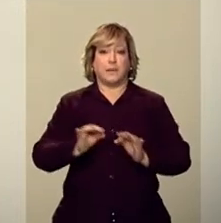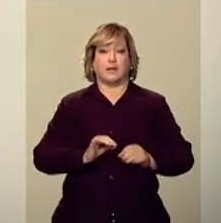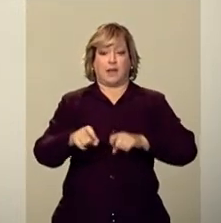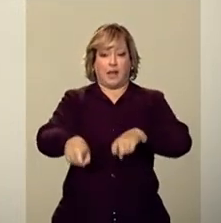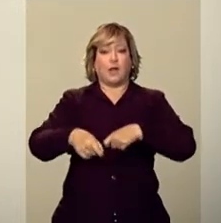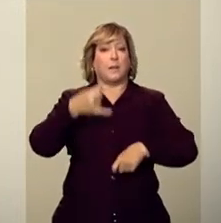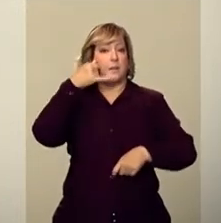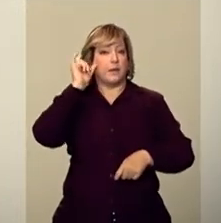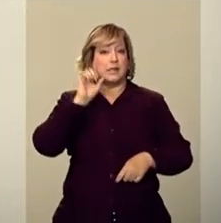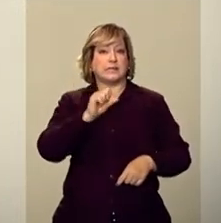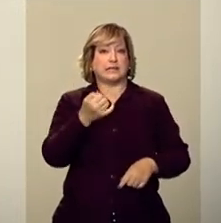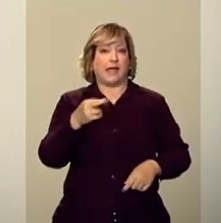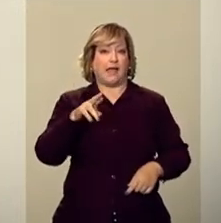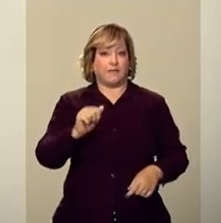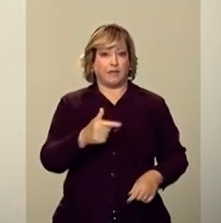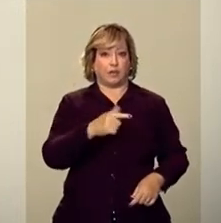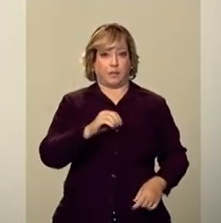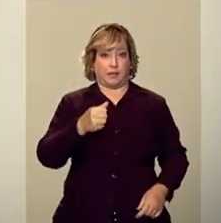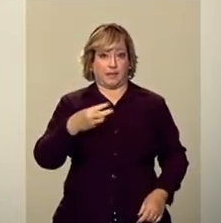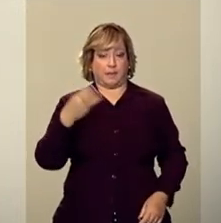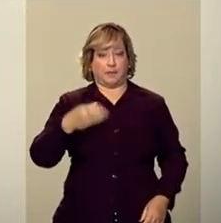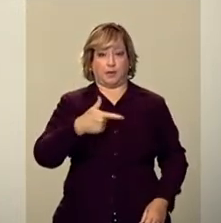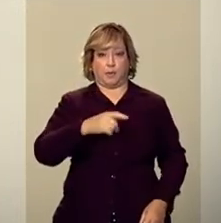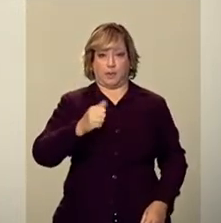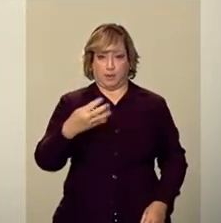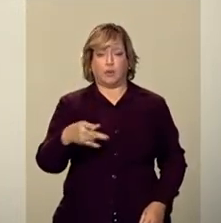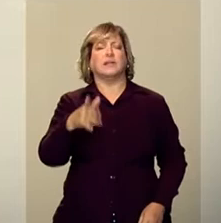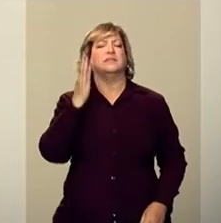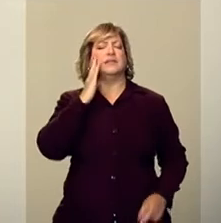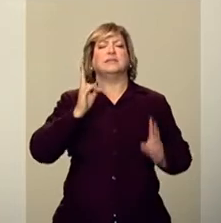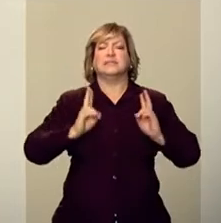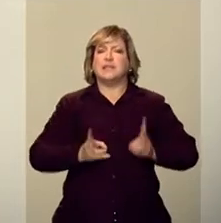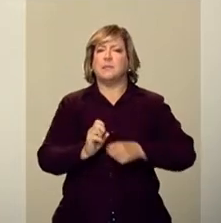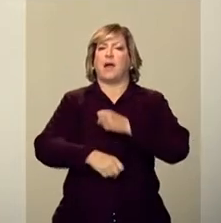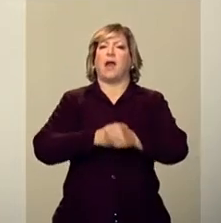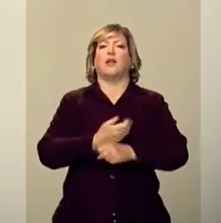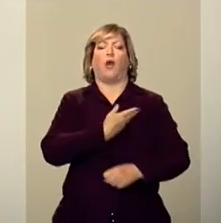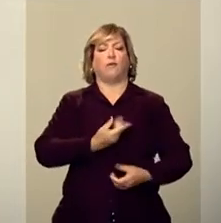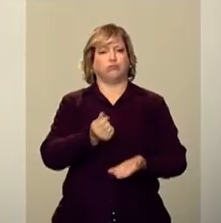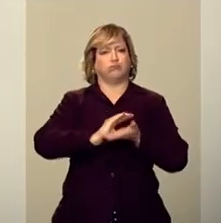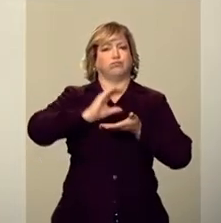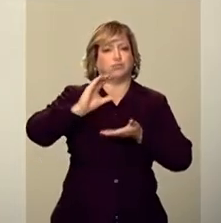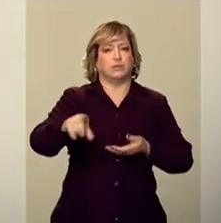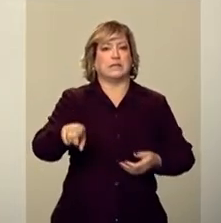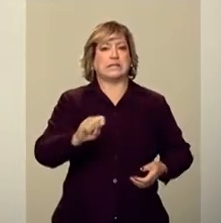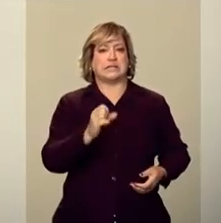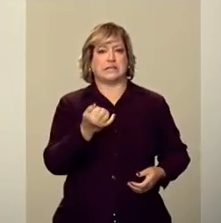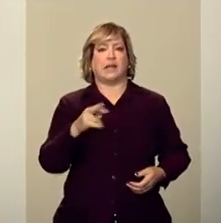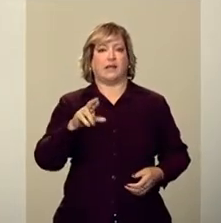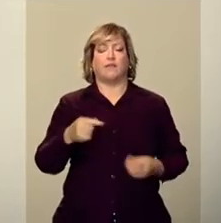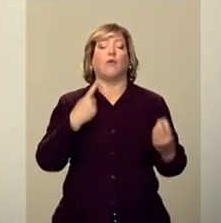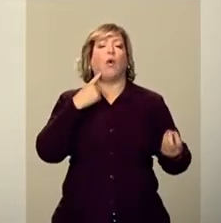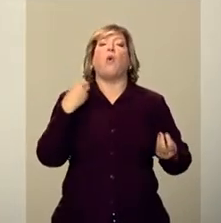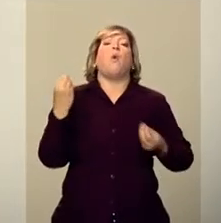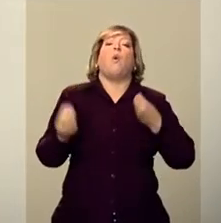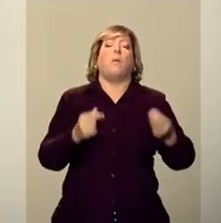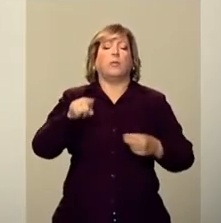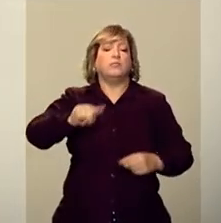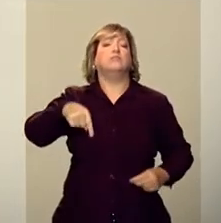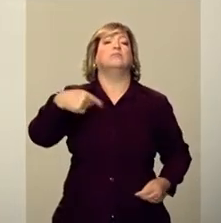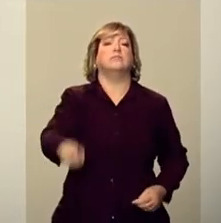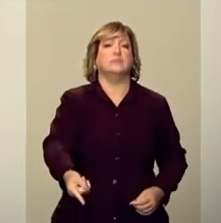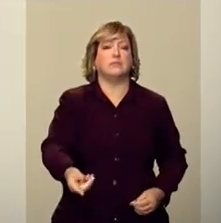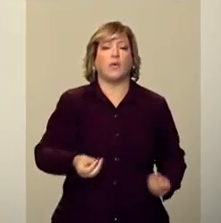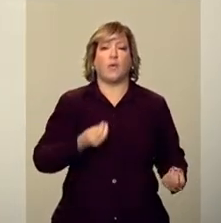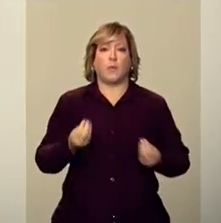para safra 2013/2014 a gente sabe que todo ano o governo destina recursos para financiar a produção como vai ser na próxima